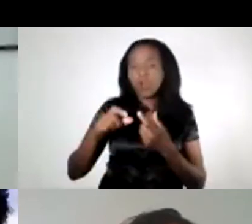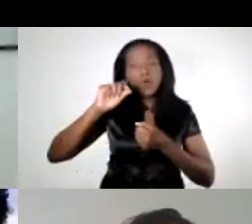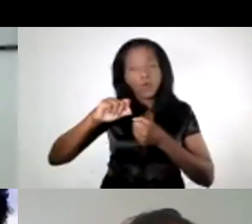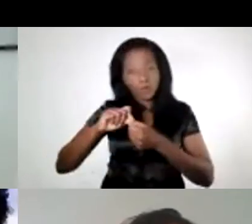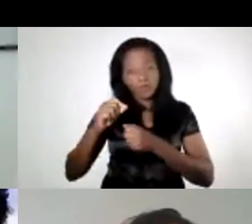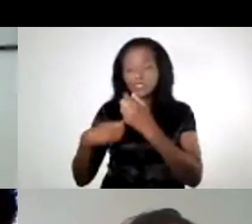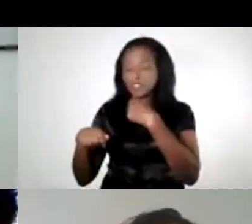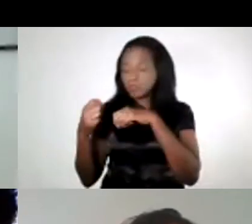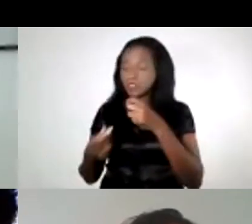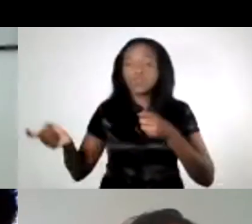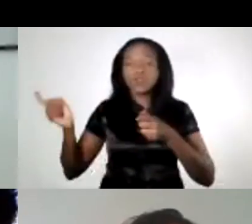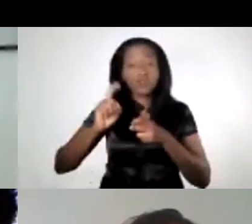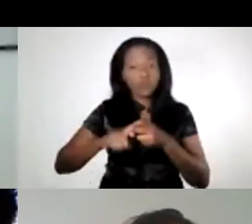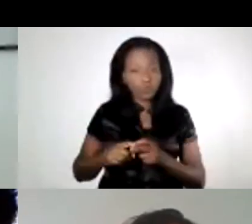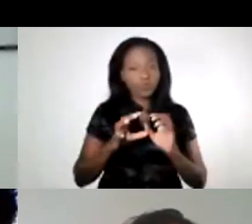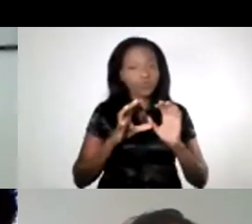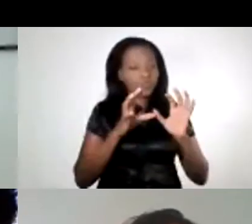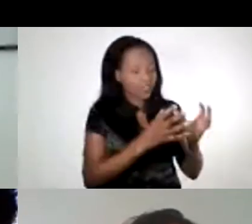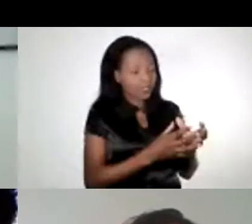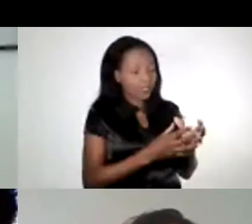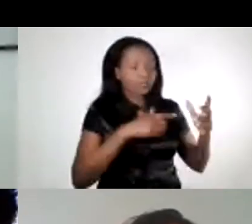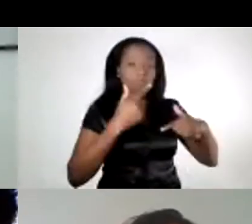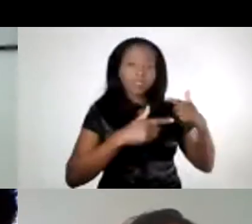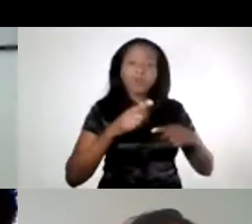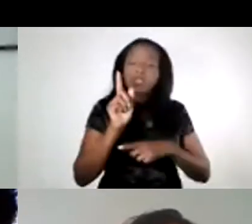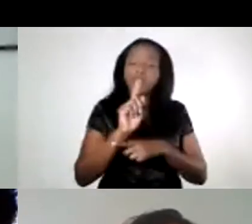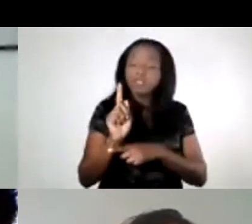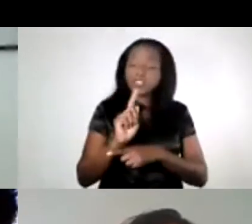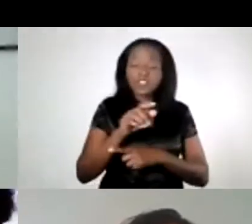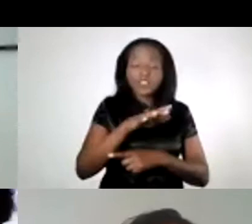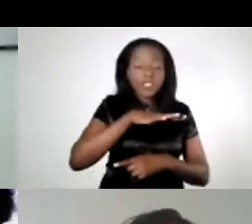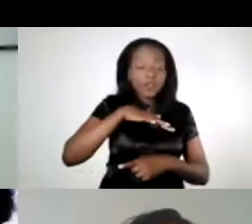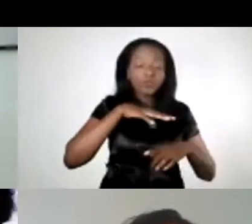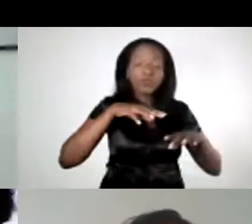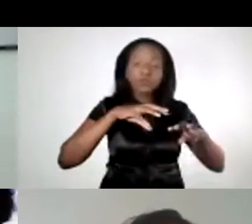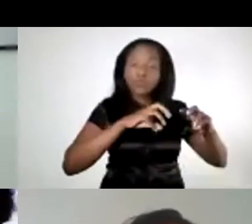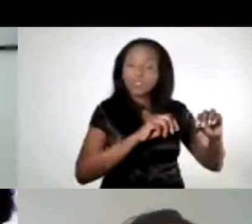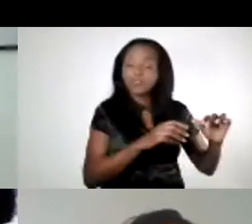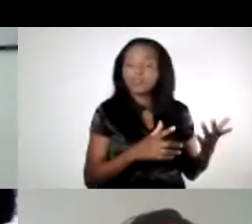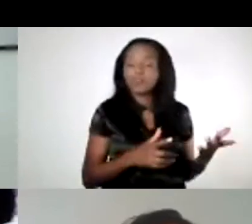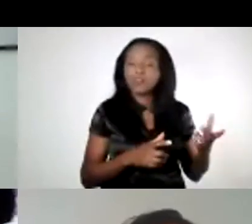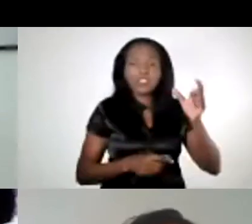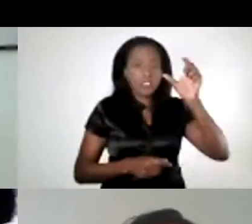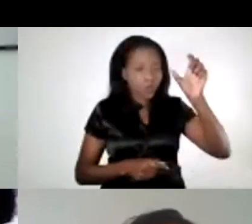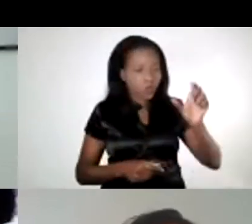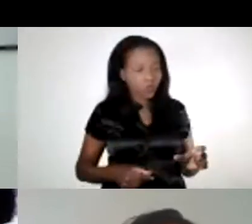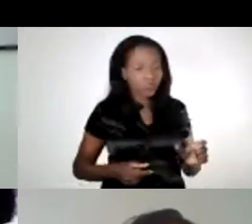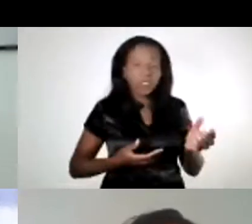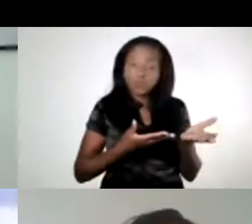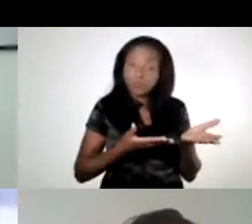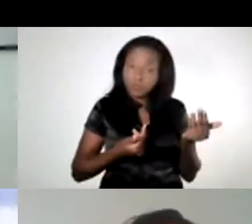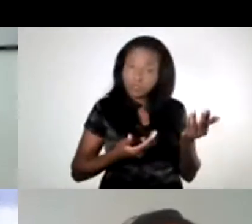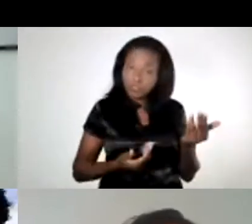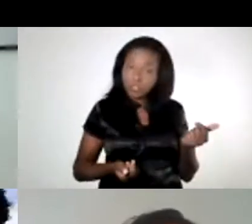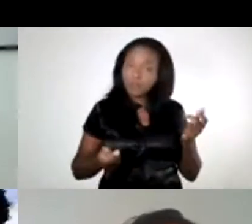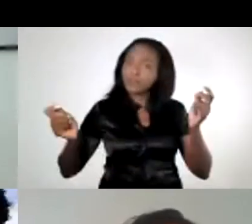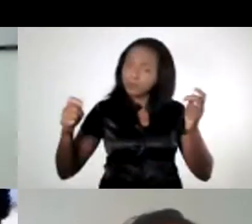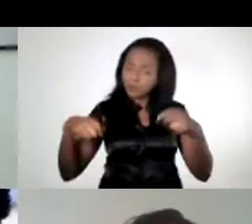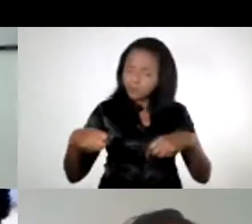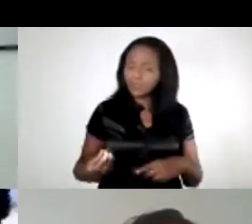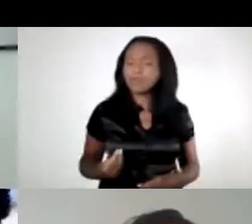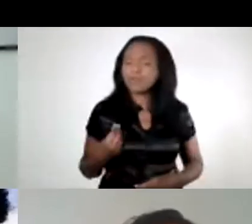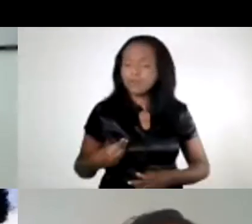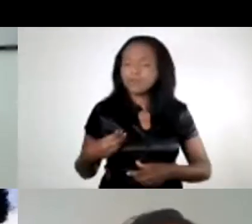comunidade para trabalhar com a gestão do território. Então, é uma referência para a juventude de que é possível viver bem no